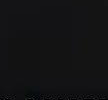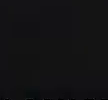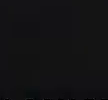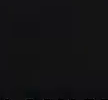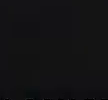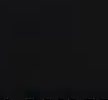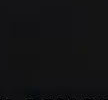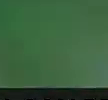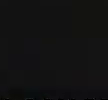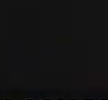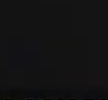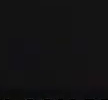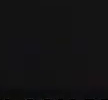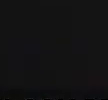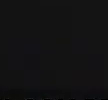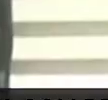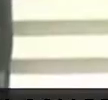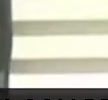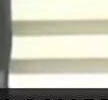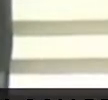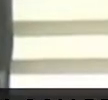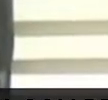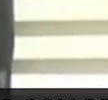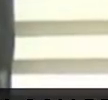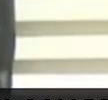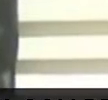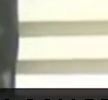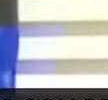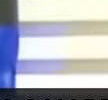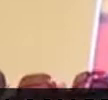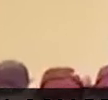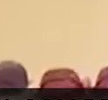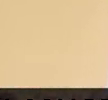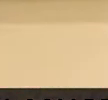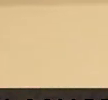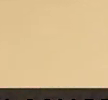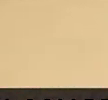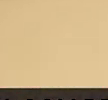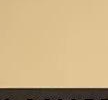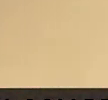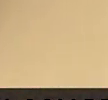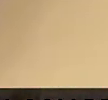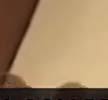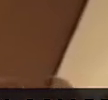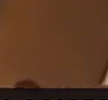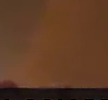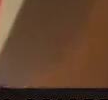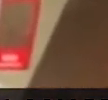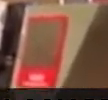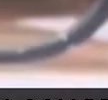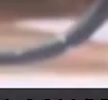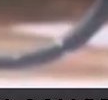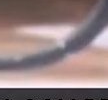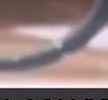é preciso né aproveitar fazendo as suas compras claro que você tem que aproveitar mas tem que ficar atento porque tem muito